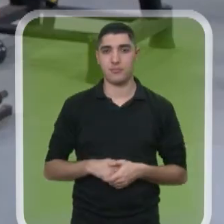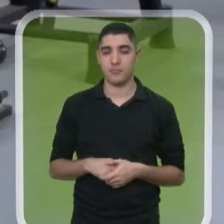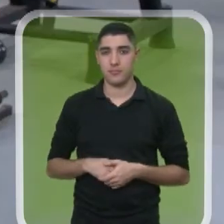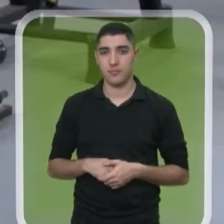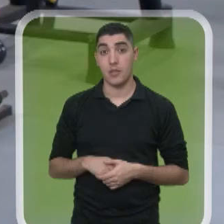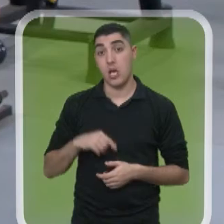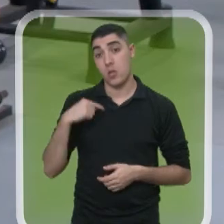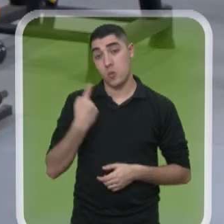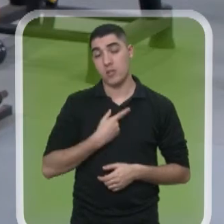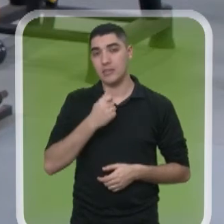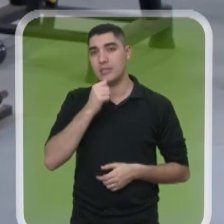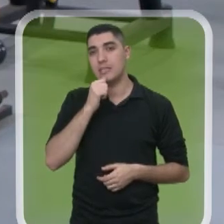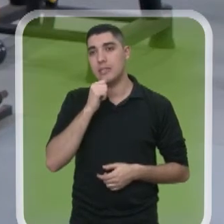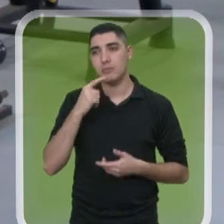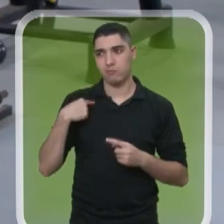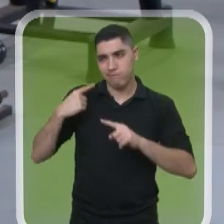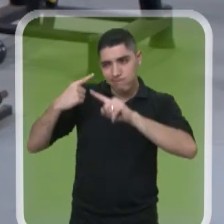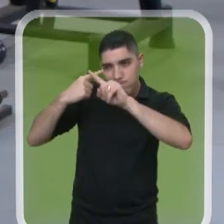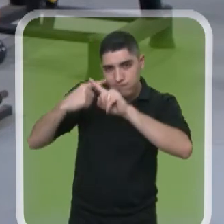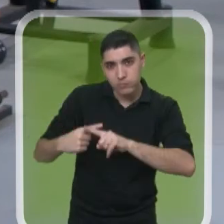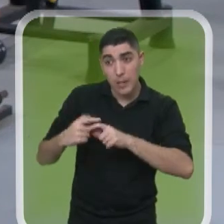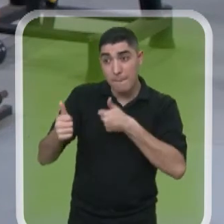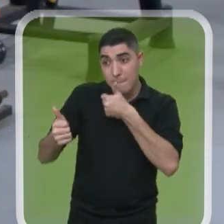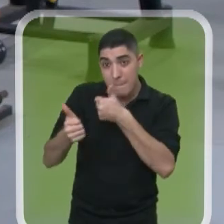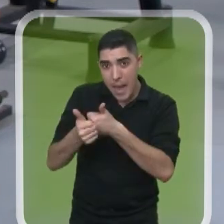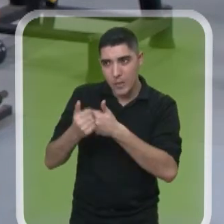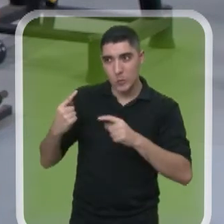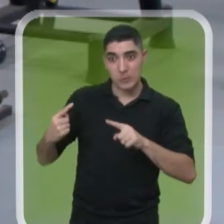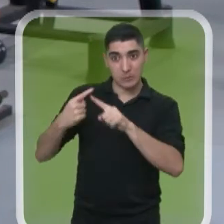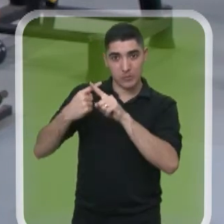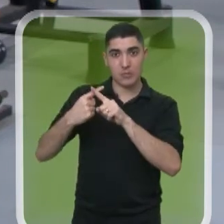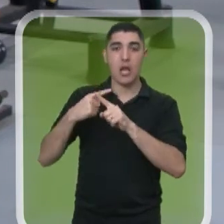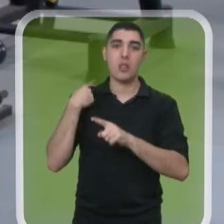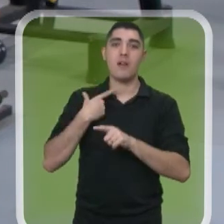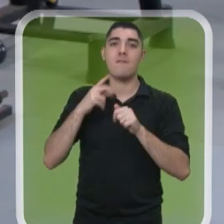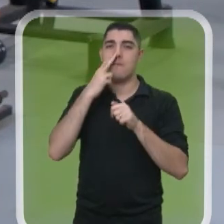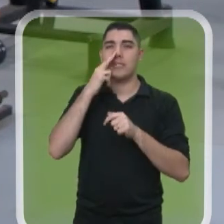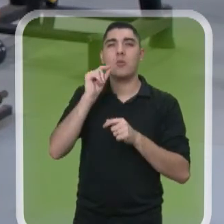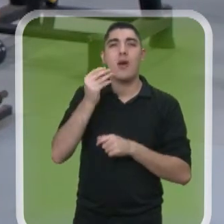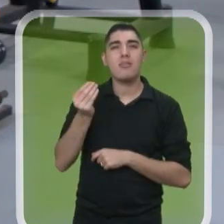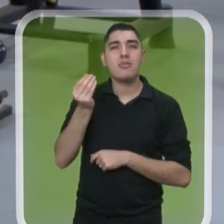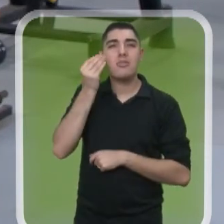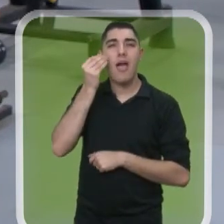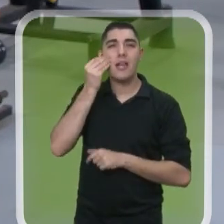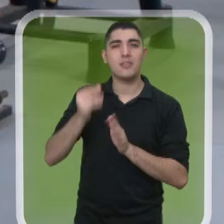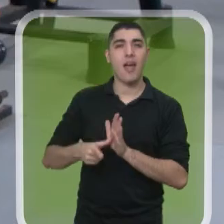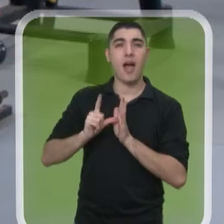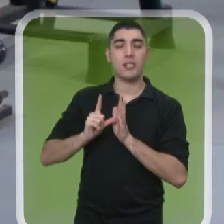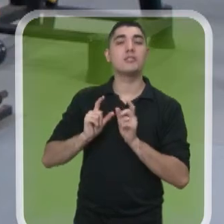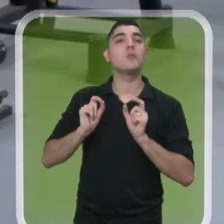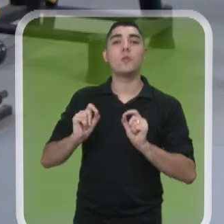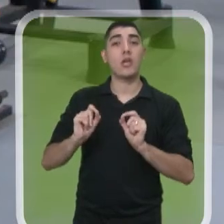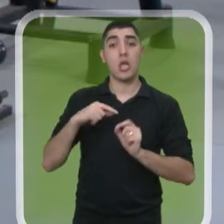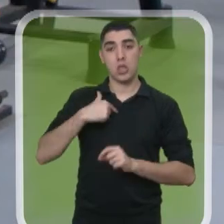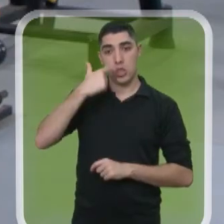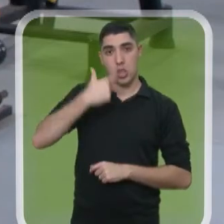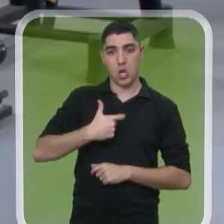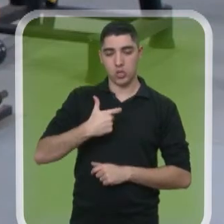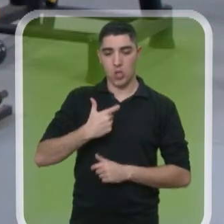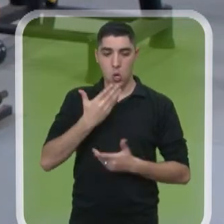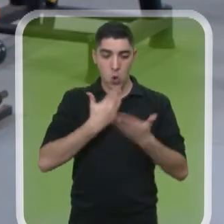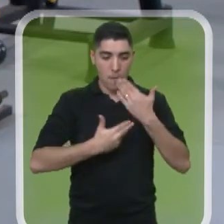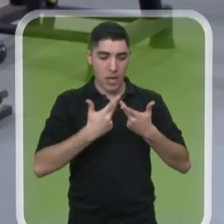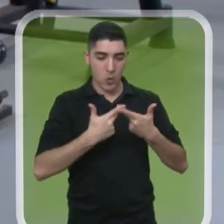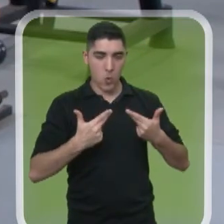num trabalho, quando vai competir, está próximo de um campeonato, é o de pré-contest, que é uma redução na carga de